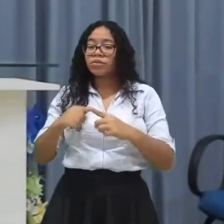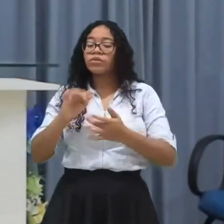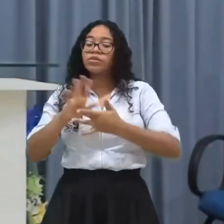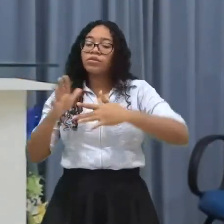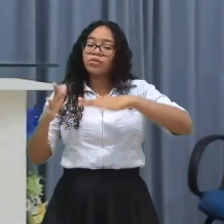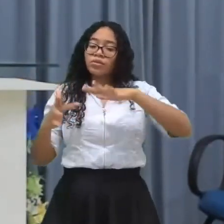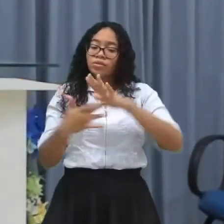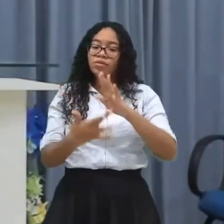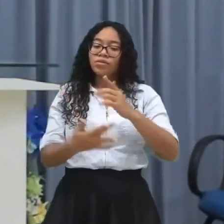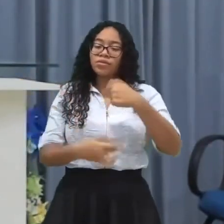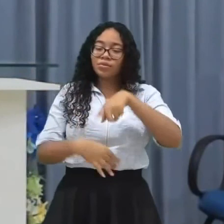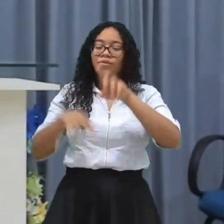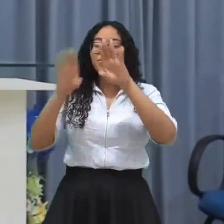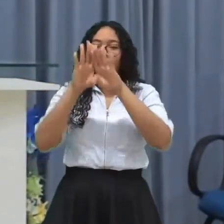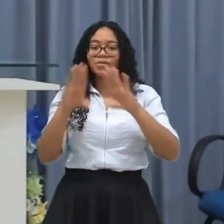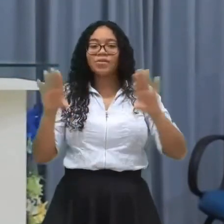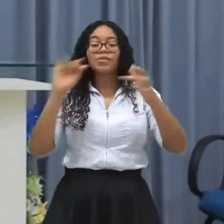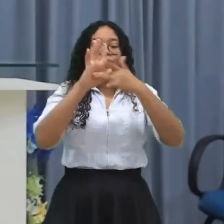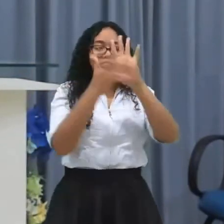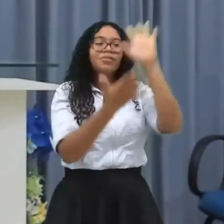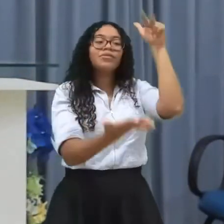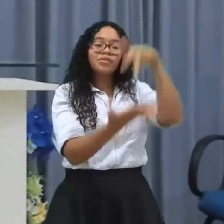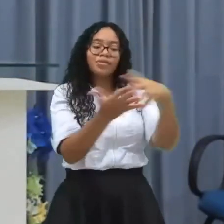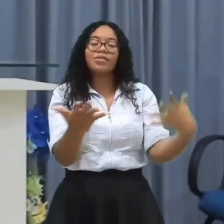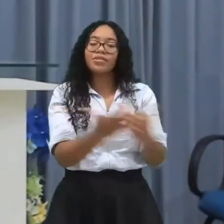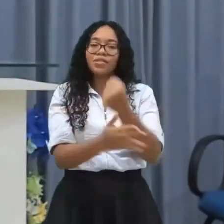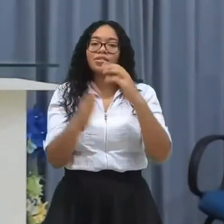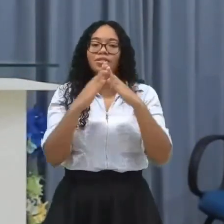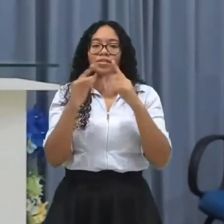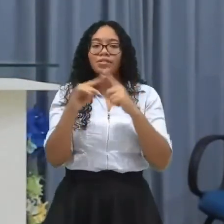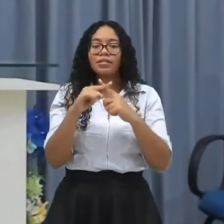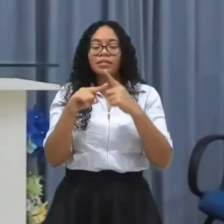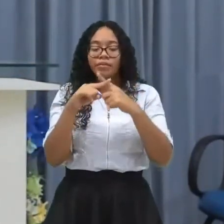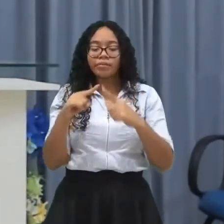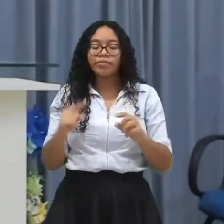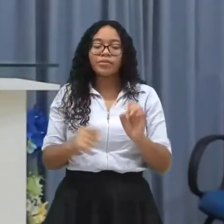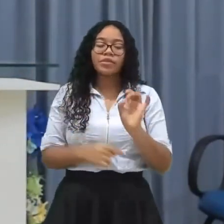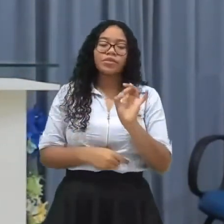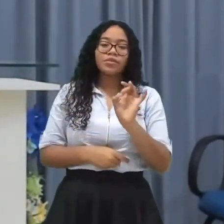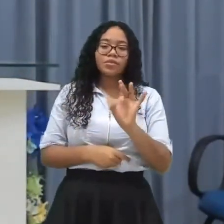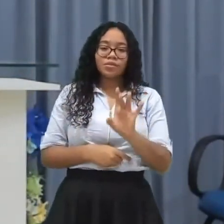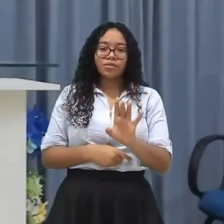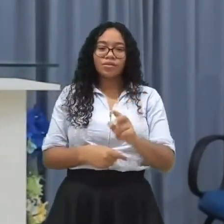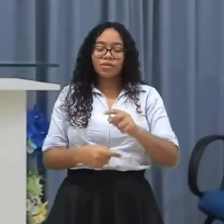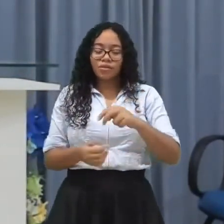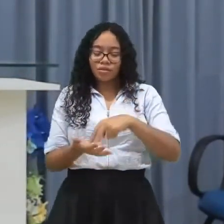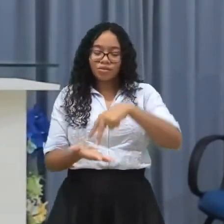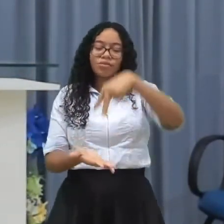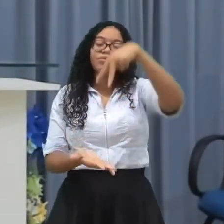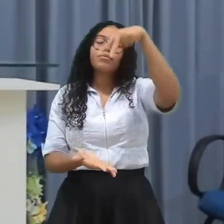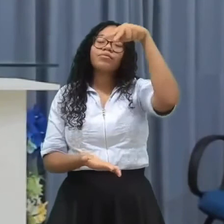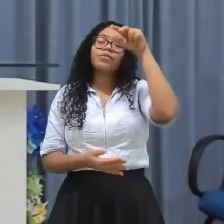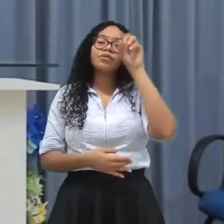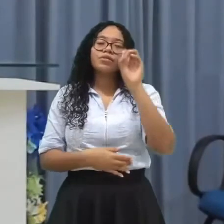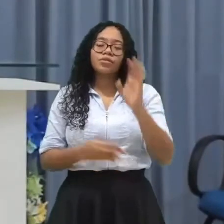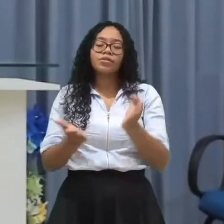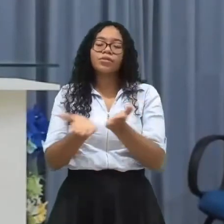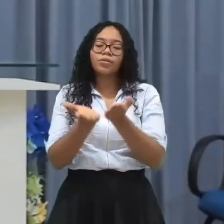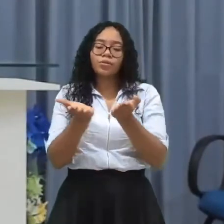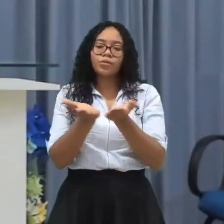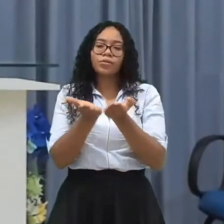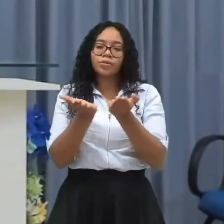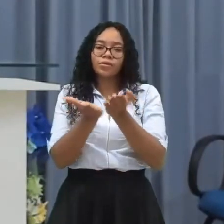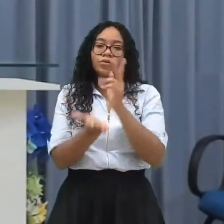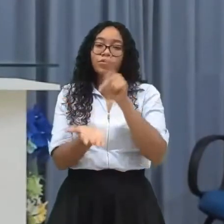e brevemente virá nos buscar, mas somente levará os fiéis e não levará os que são